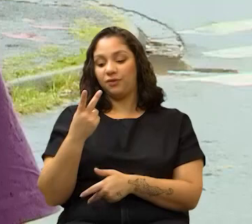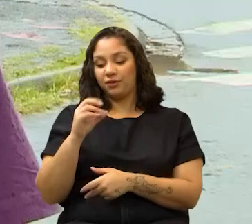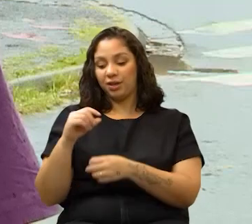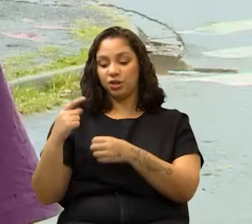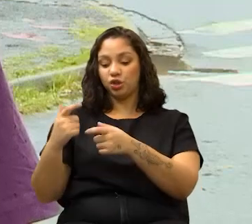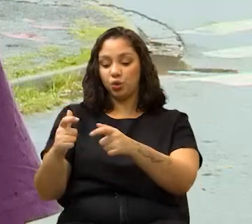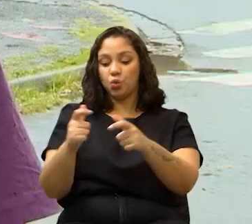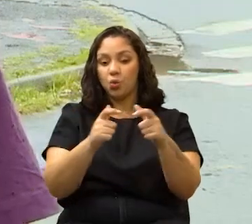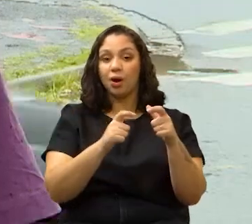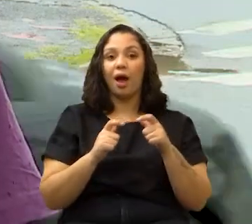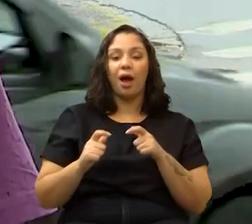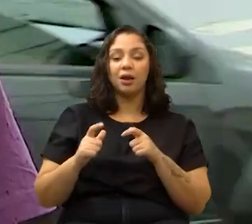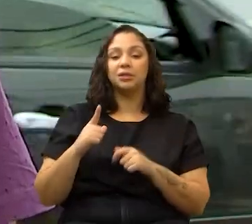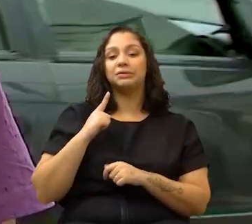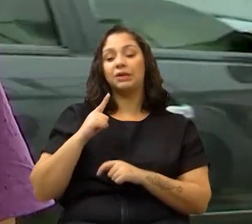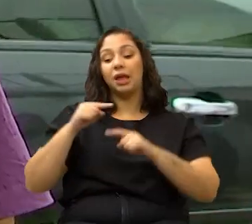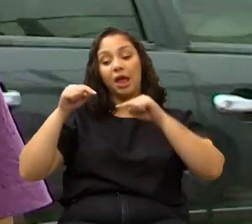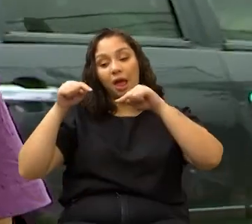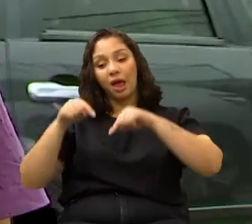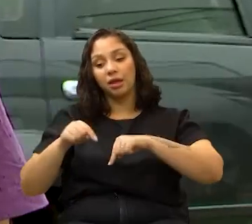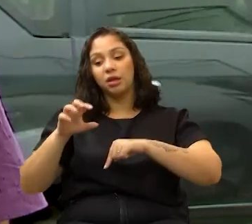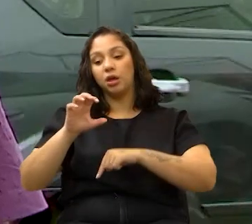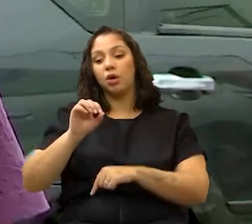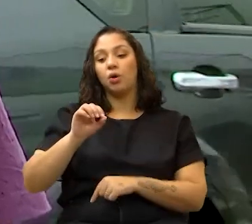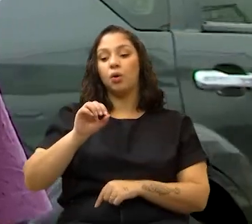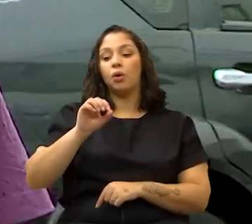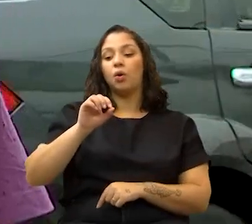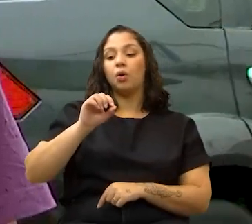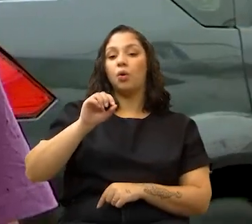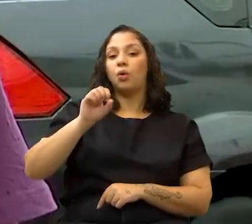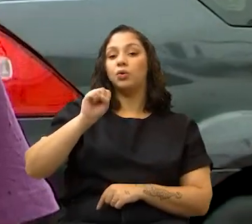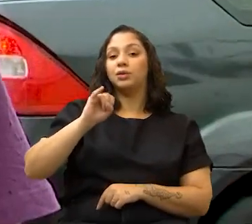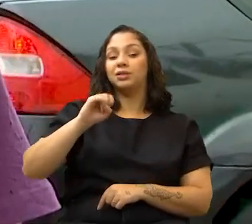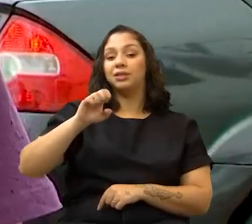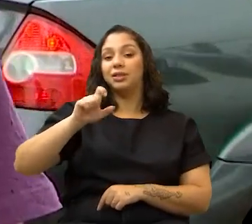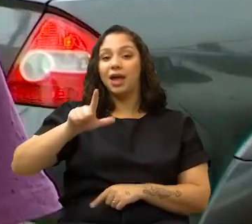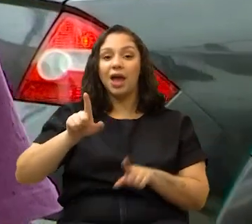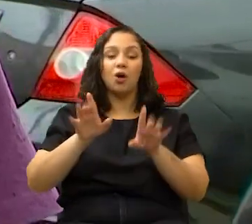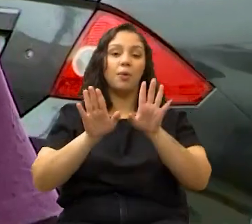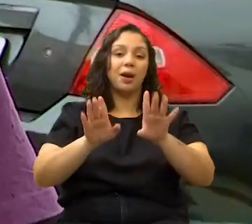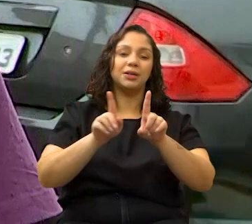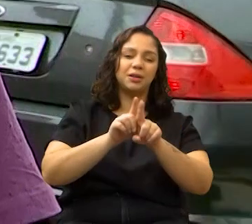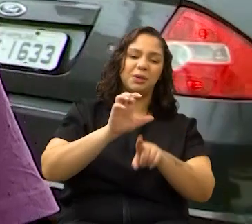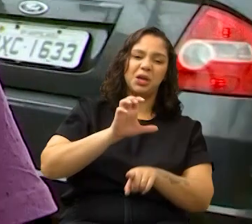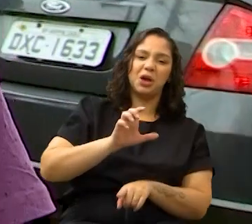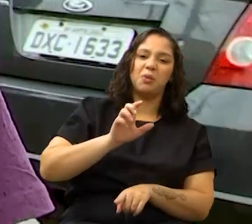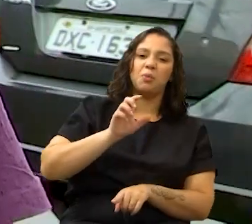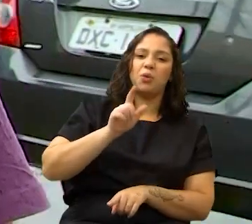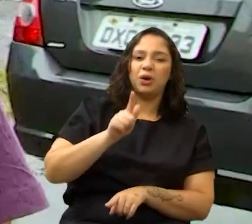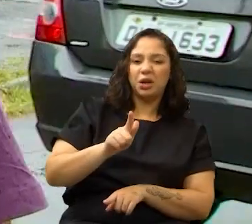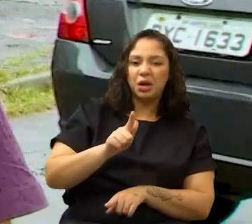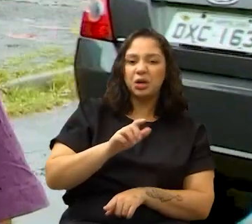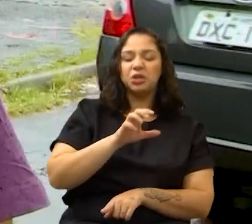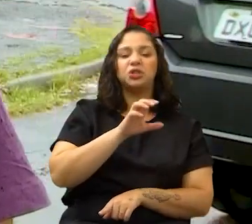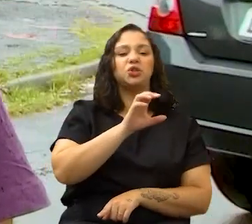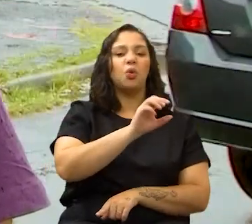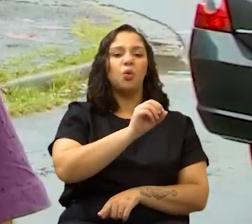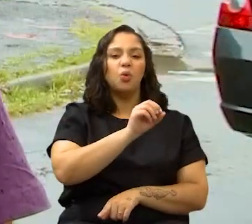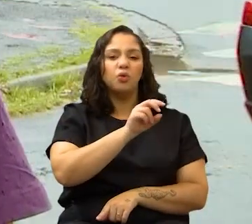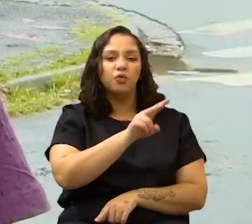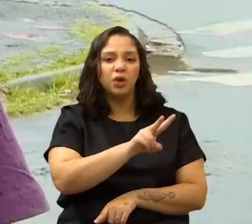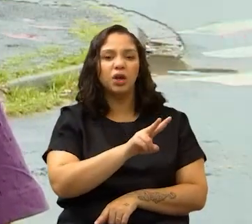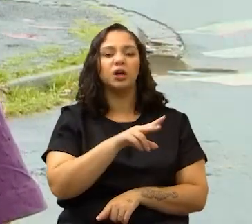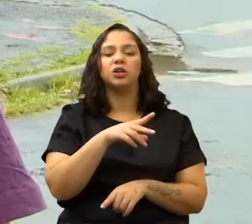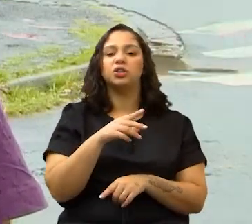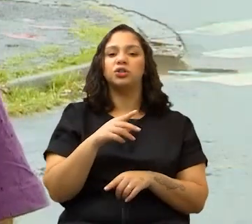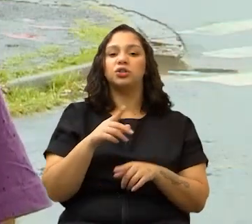diferentes da cidade. Então a gente tem desde aqui no Parque Osiel, que é onde a gente está, mas a gente tem no Campo Grande, a gente tem no Ouro Verde, a gente tem em Barão Geraldo também,